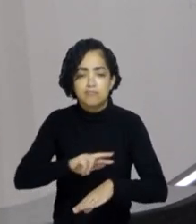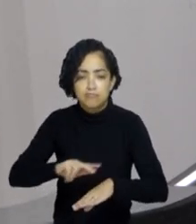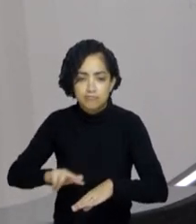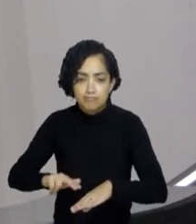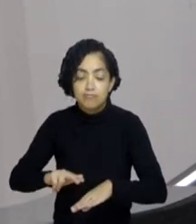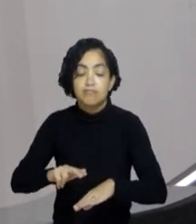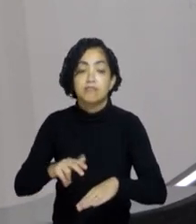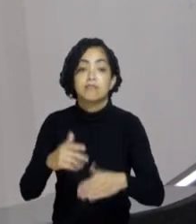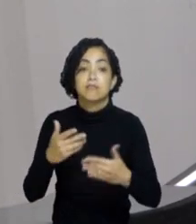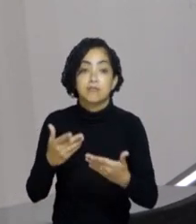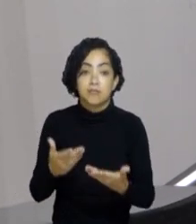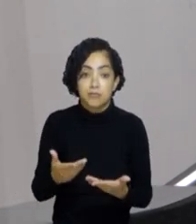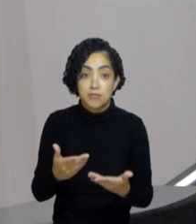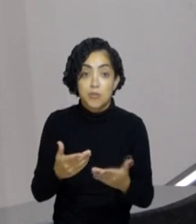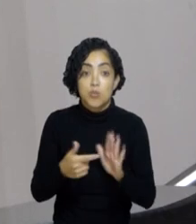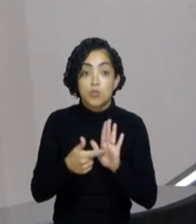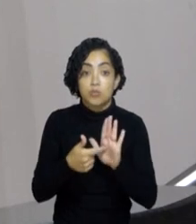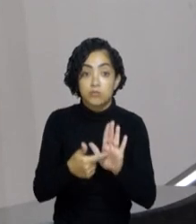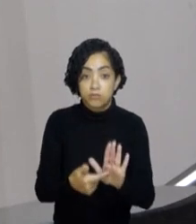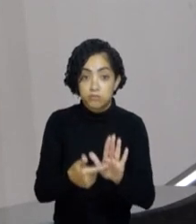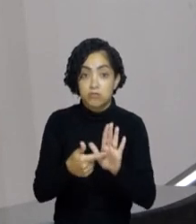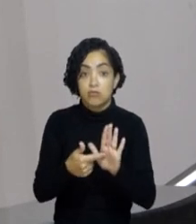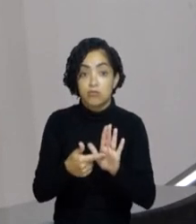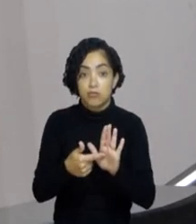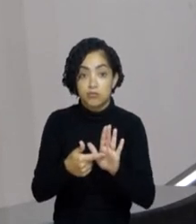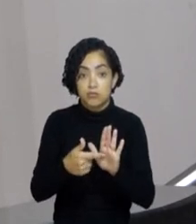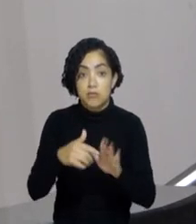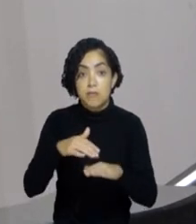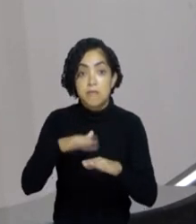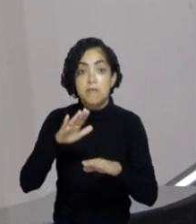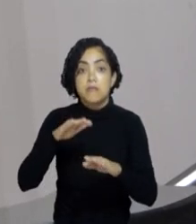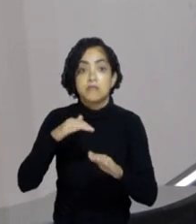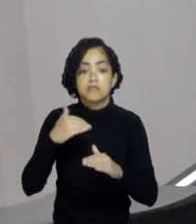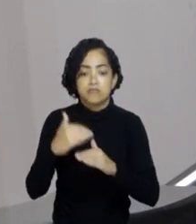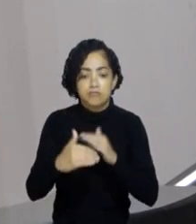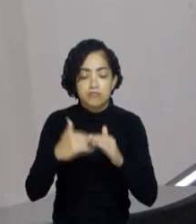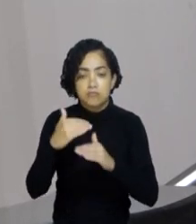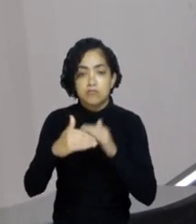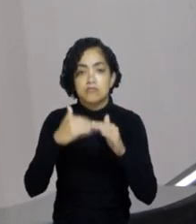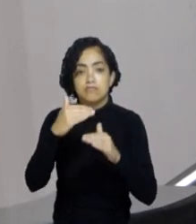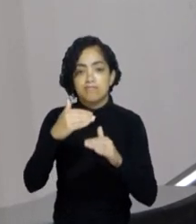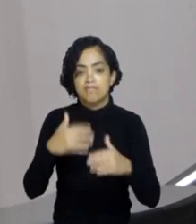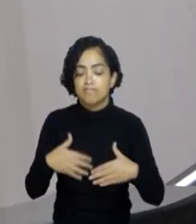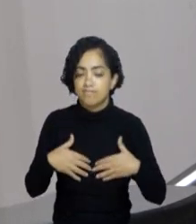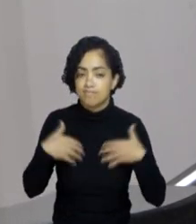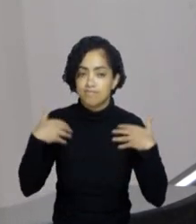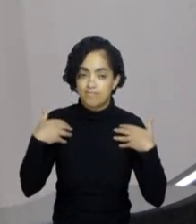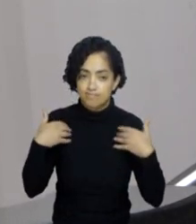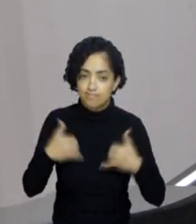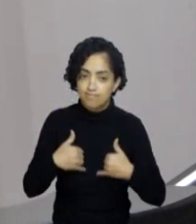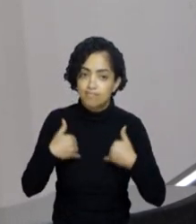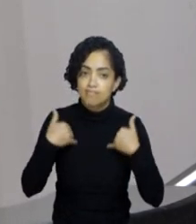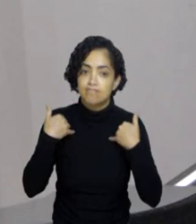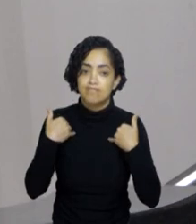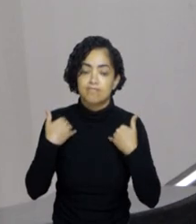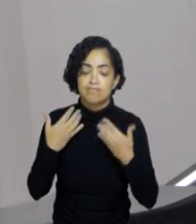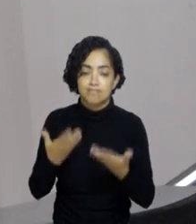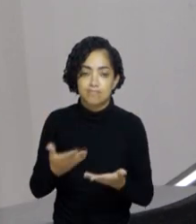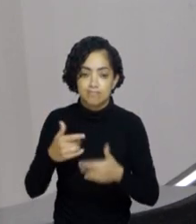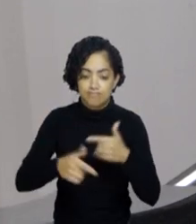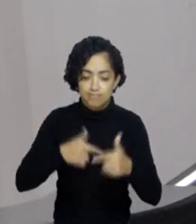Estado que possui indicadores como os países mais desenvolvidos do mundo, motivo de orgulho para quem aqui vive e